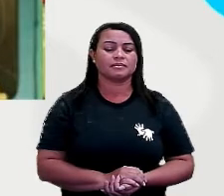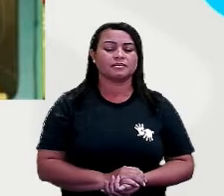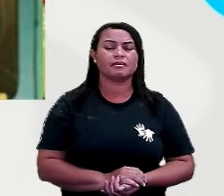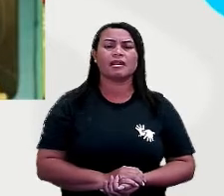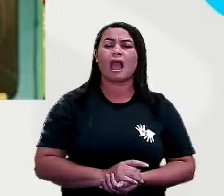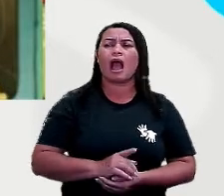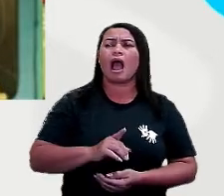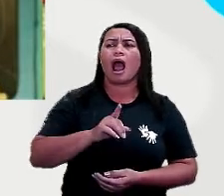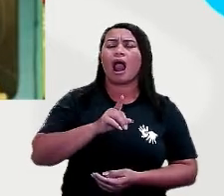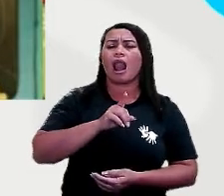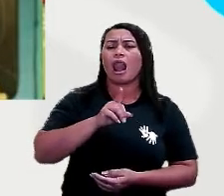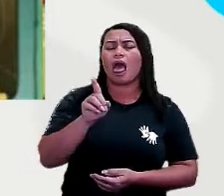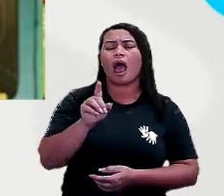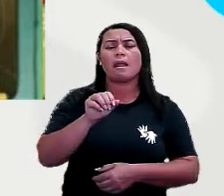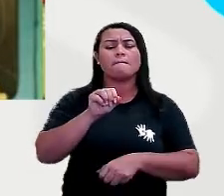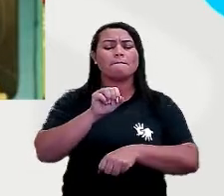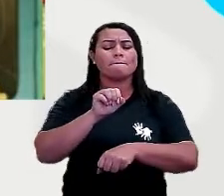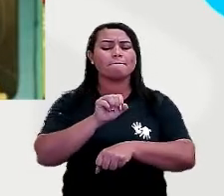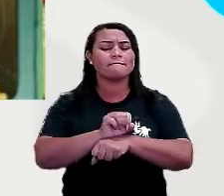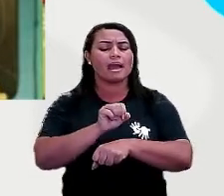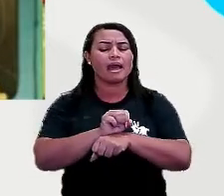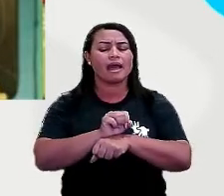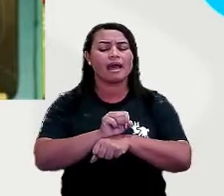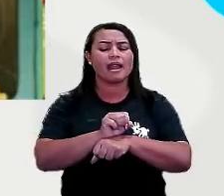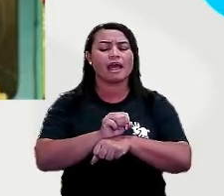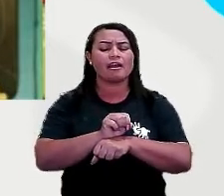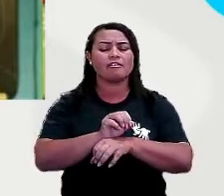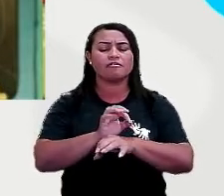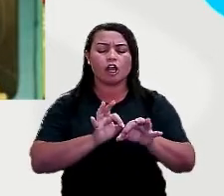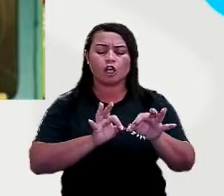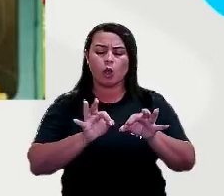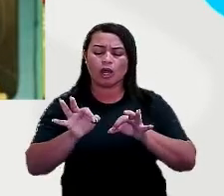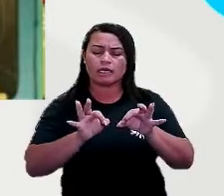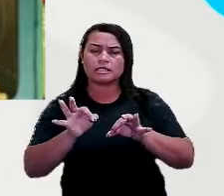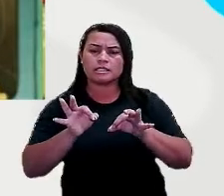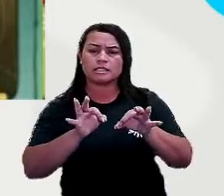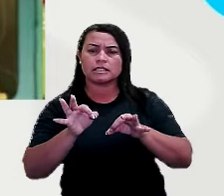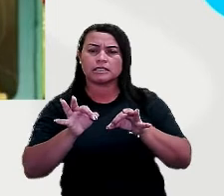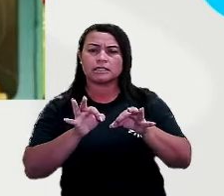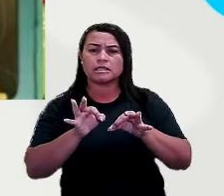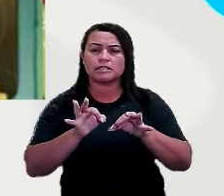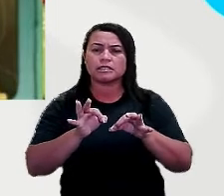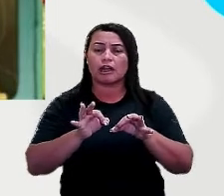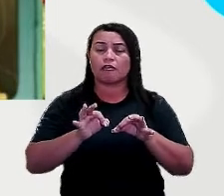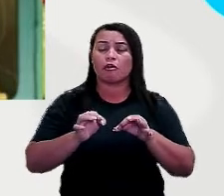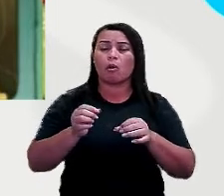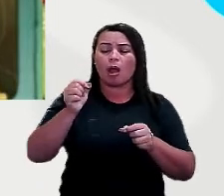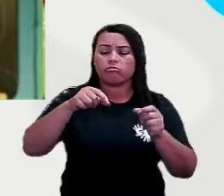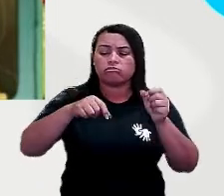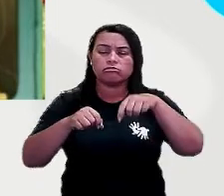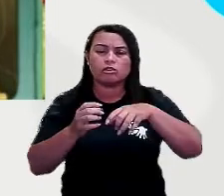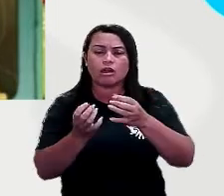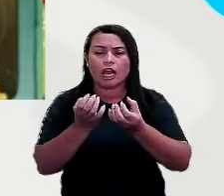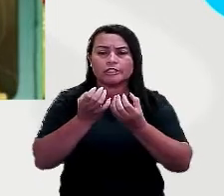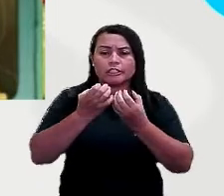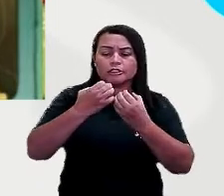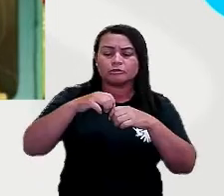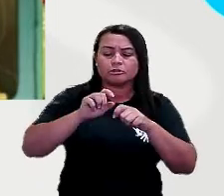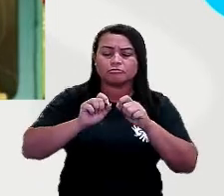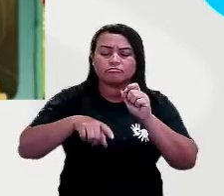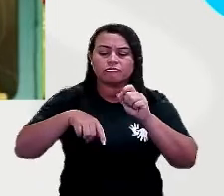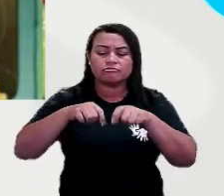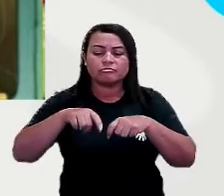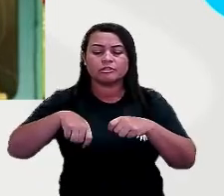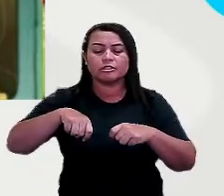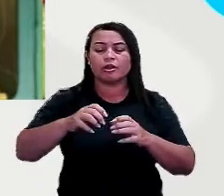Lá, ele parava e preparava seu produto. Colocava um pouquinho de milho numa panela, mexia